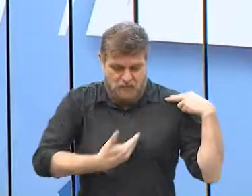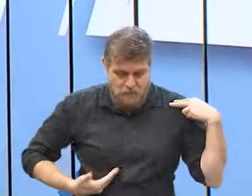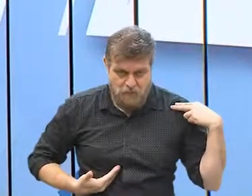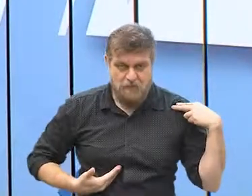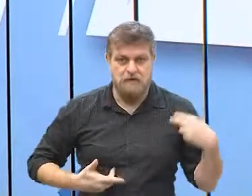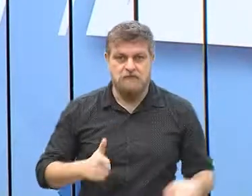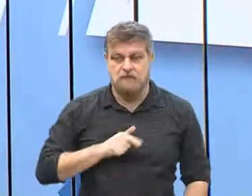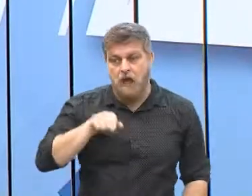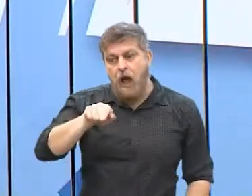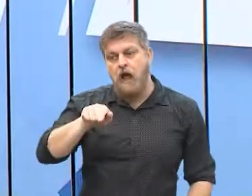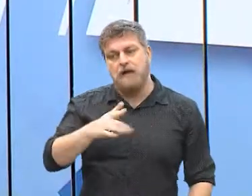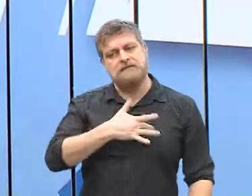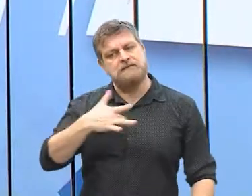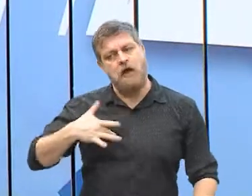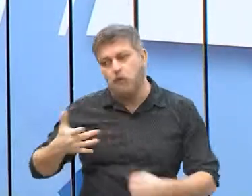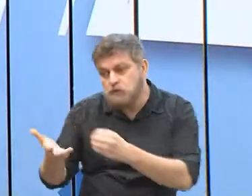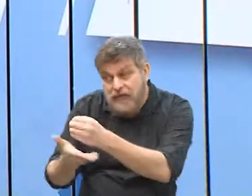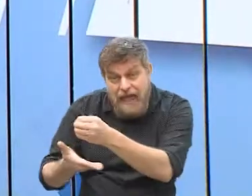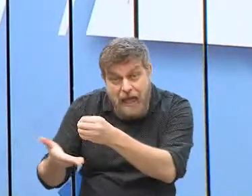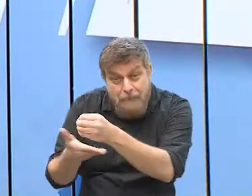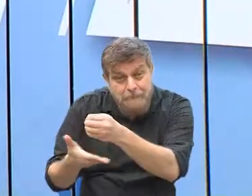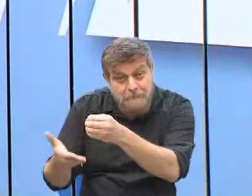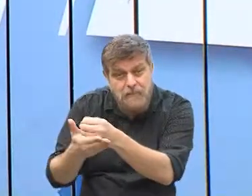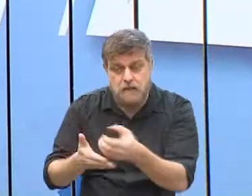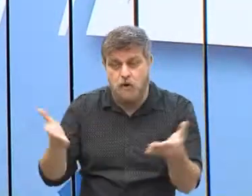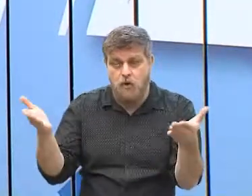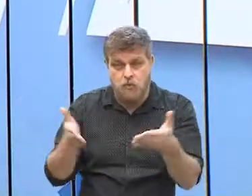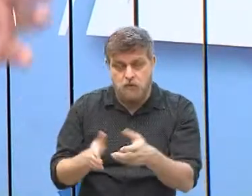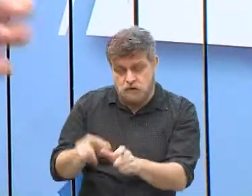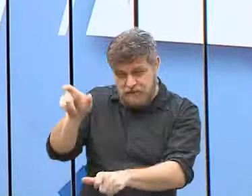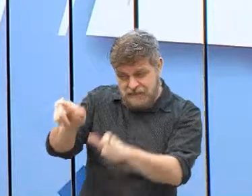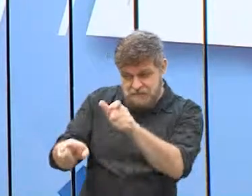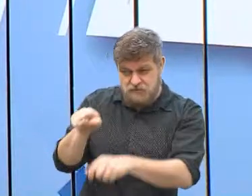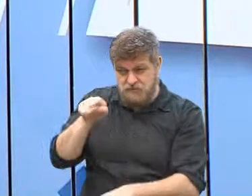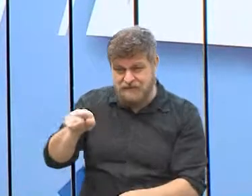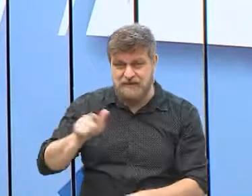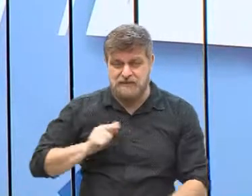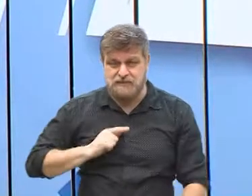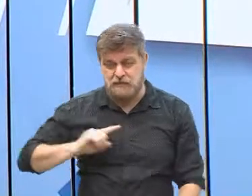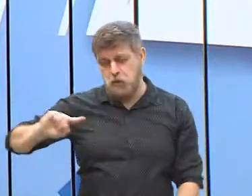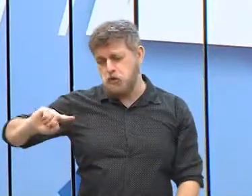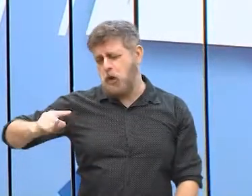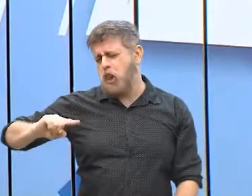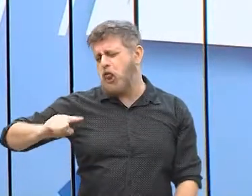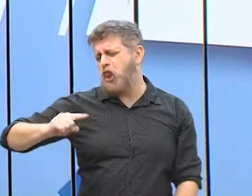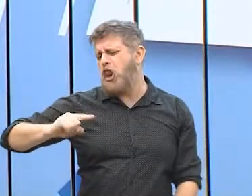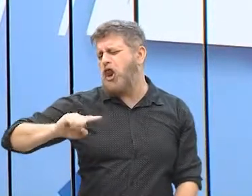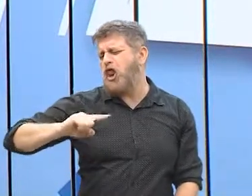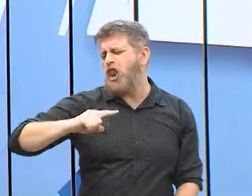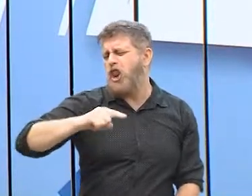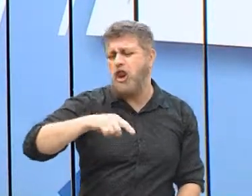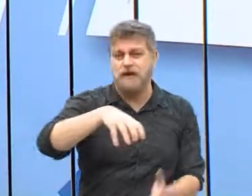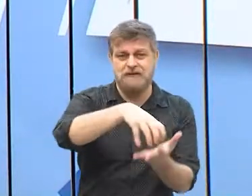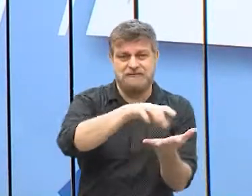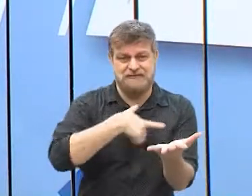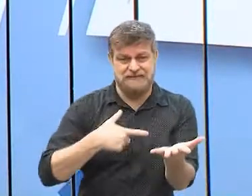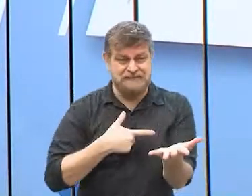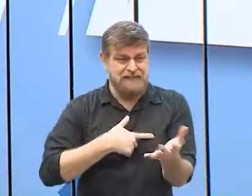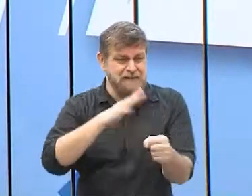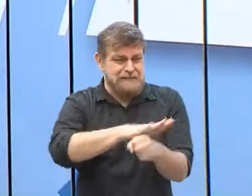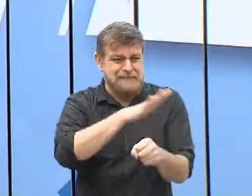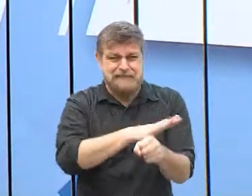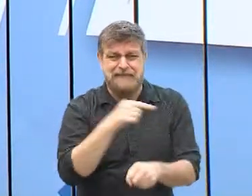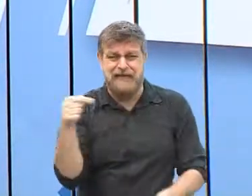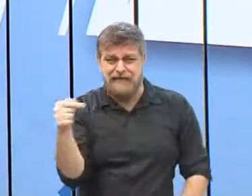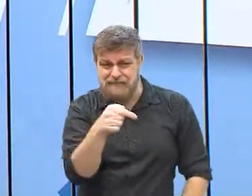saúde é fundamental. Hoje, os moradores do Bassoli tinham que ir no Centro de Saúde do Parque da Floresta, sobrecarregando a